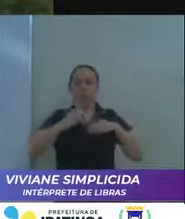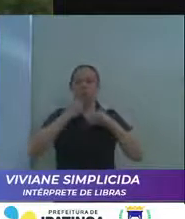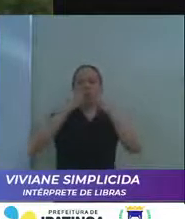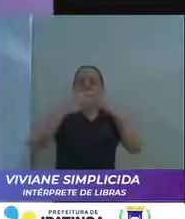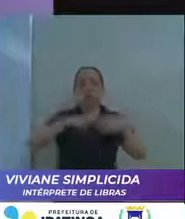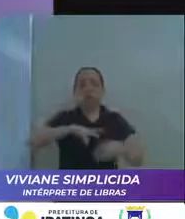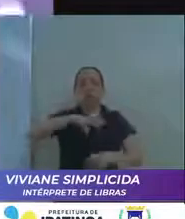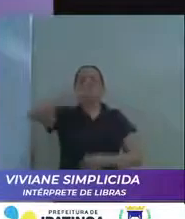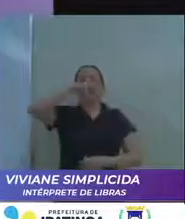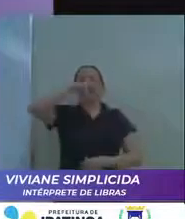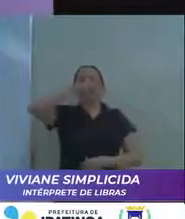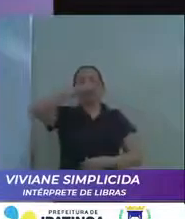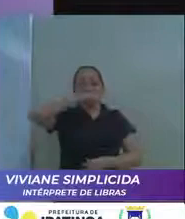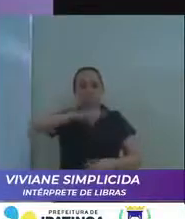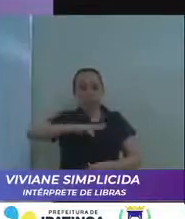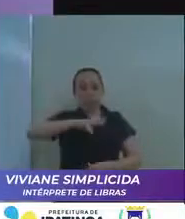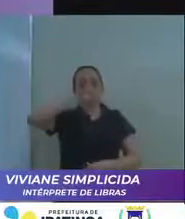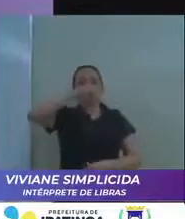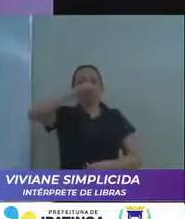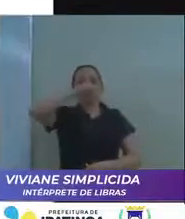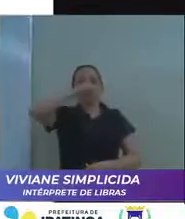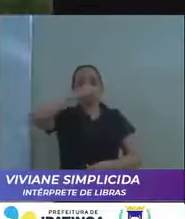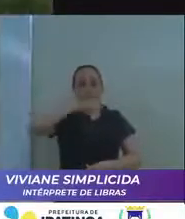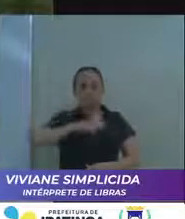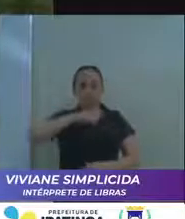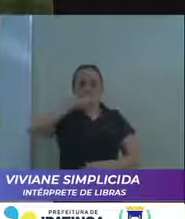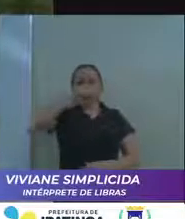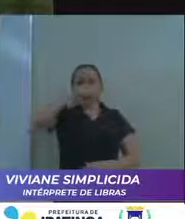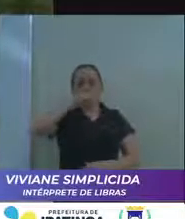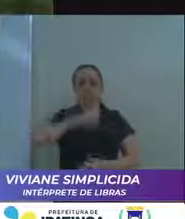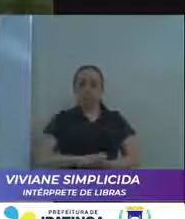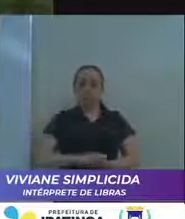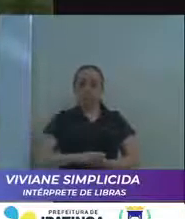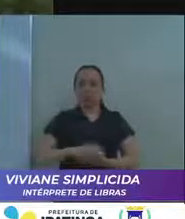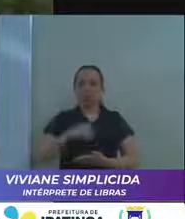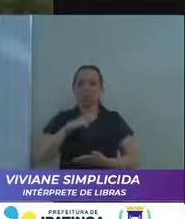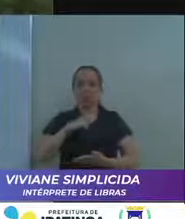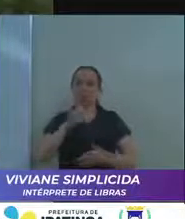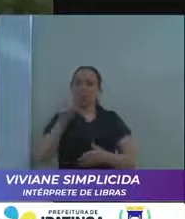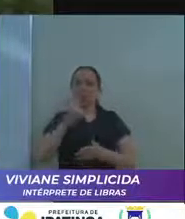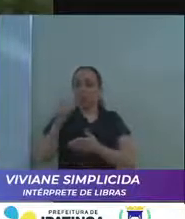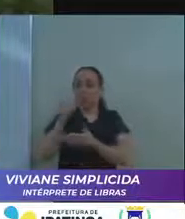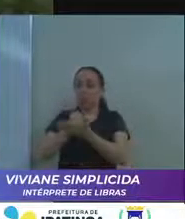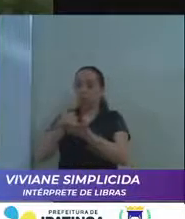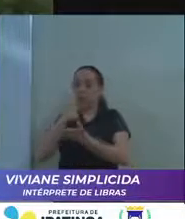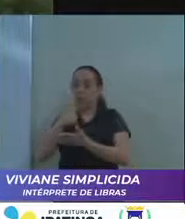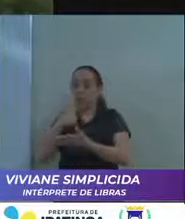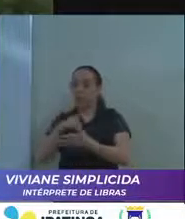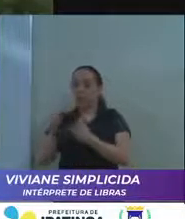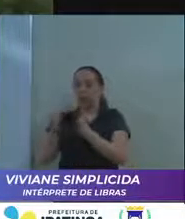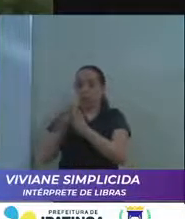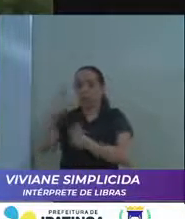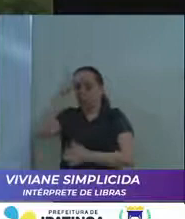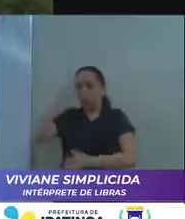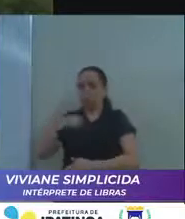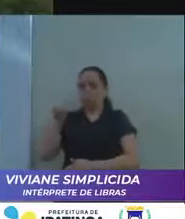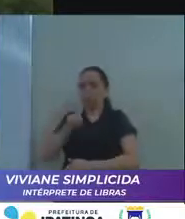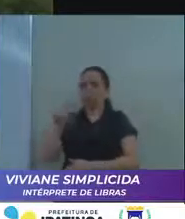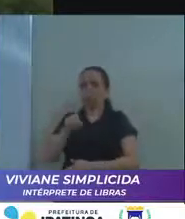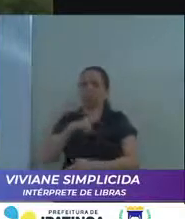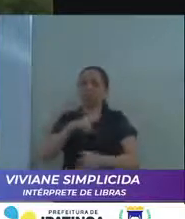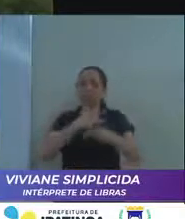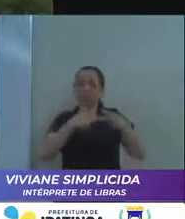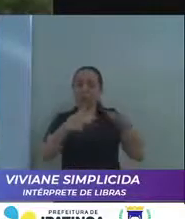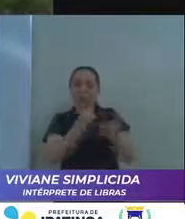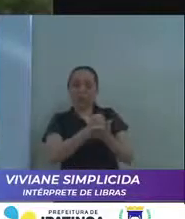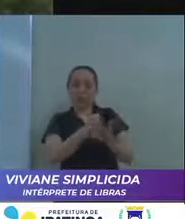respiração. Nunca se automedique. alguns remédios podem indiretamente